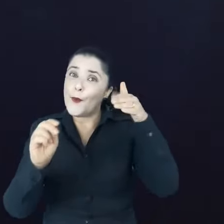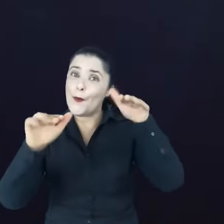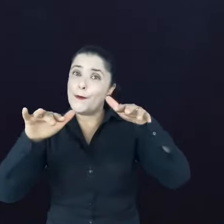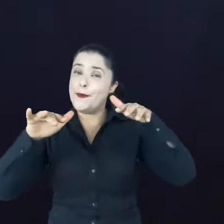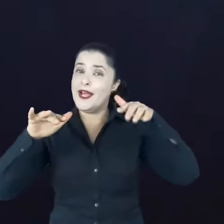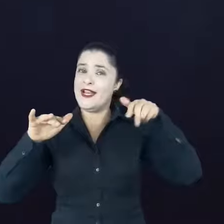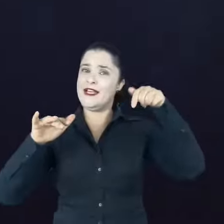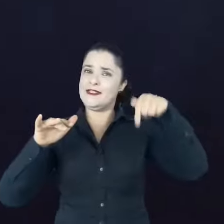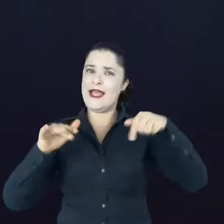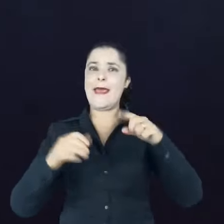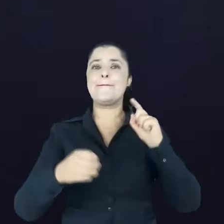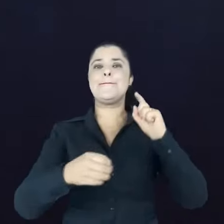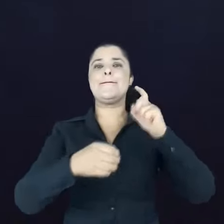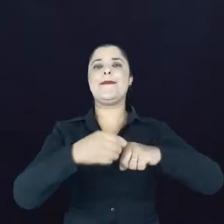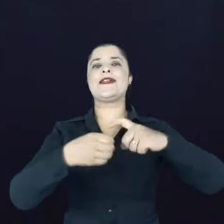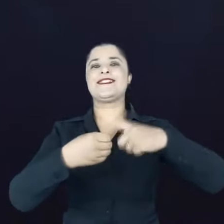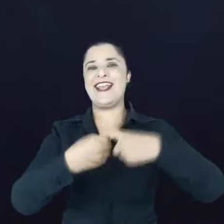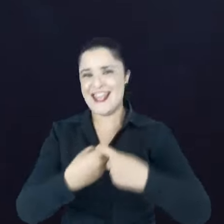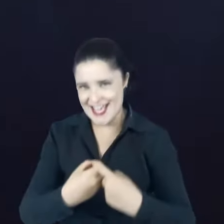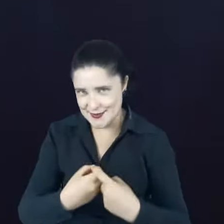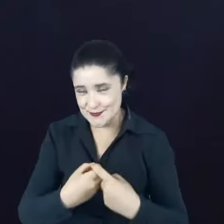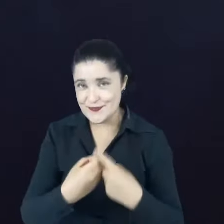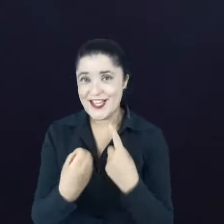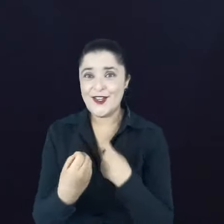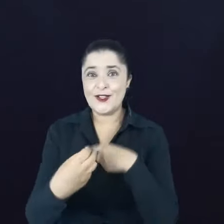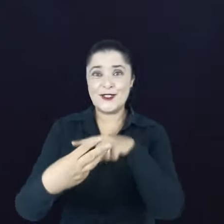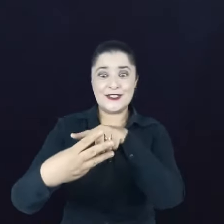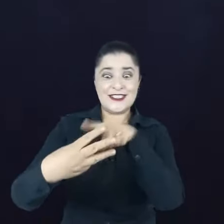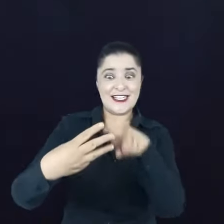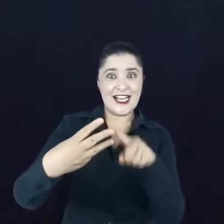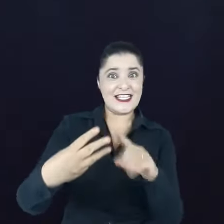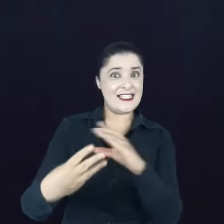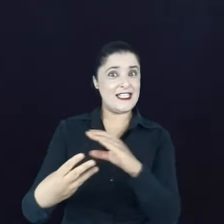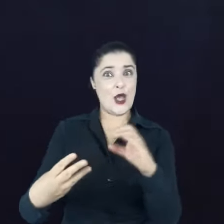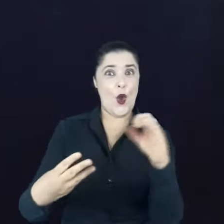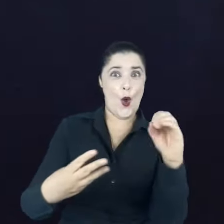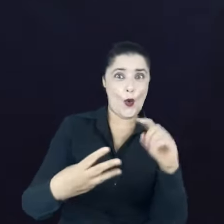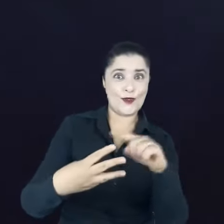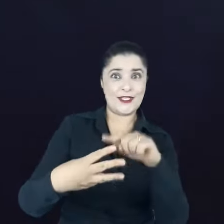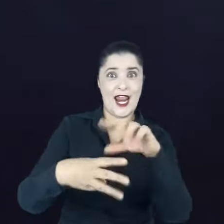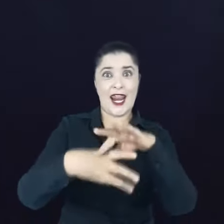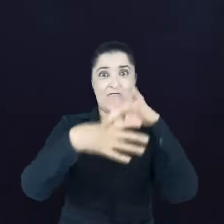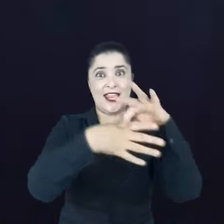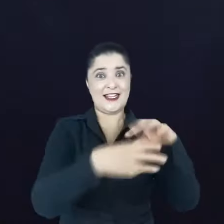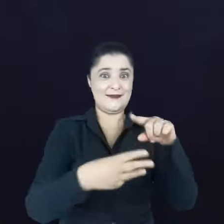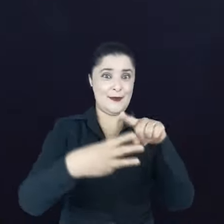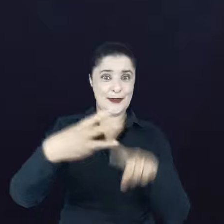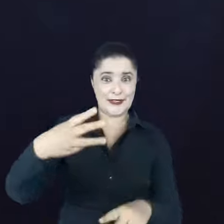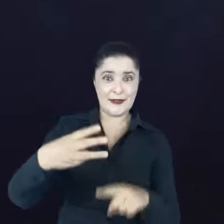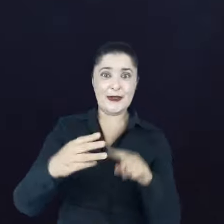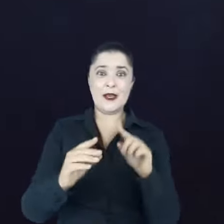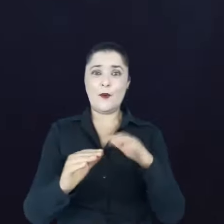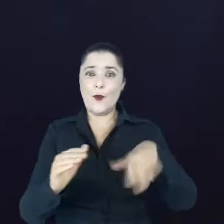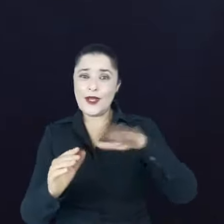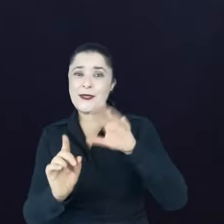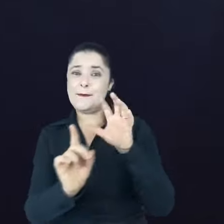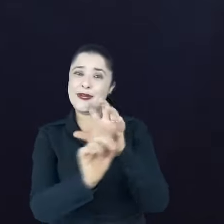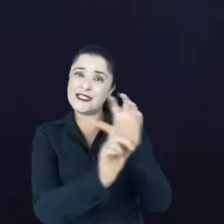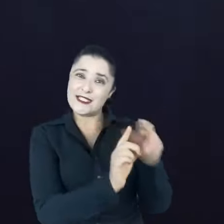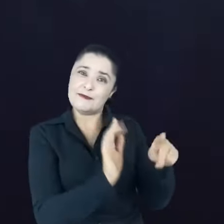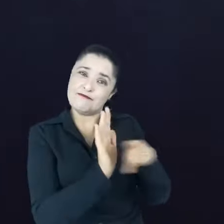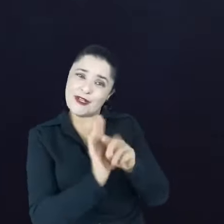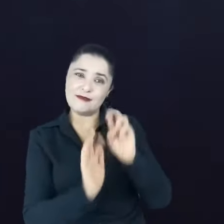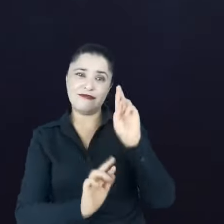Tá? A gente está com três CEOs, três lideranças, com essa pressão aí de stakeholders, de